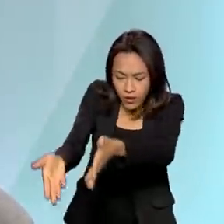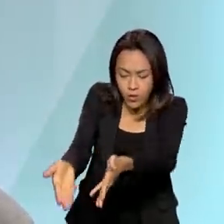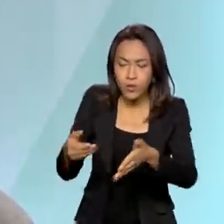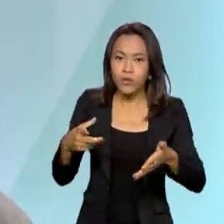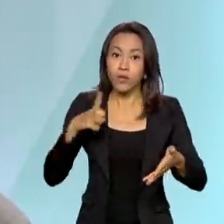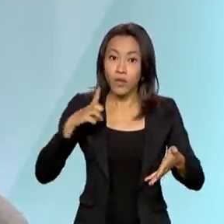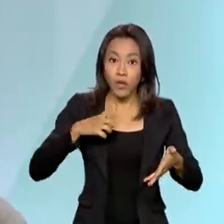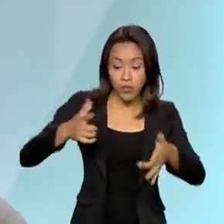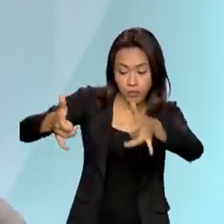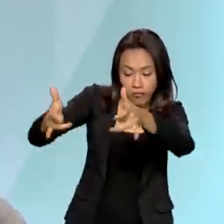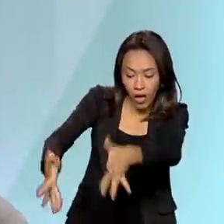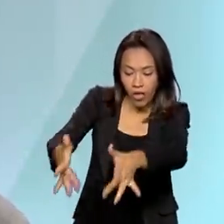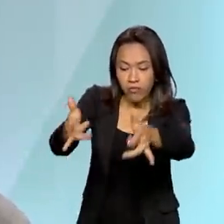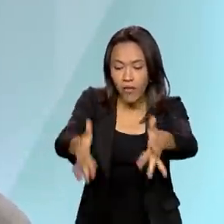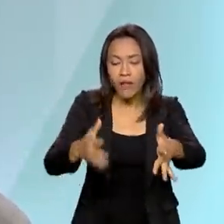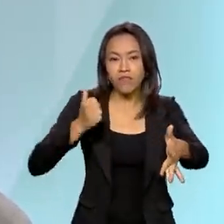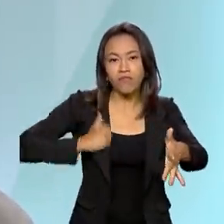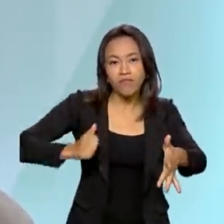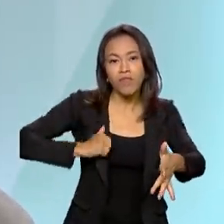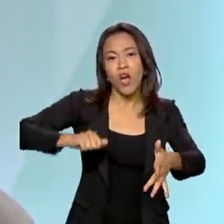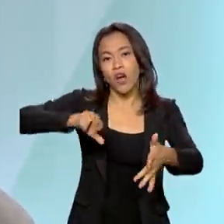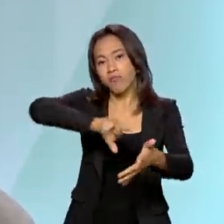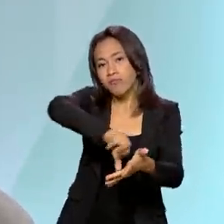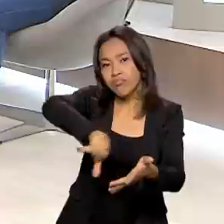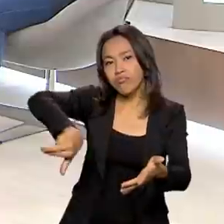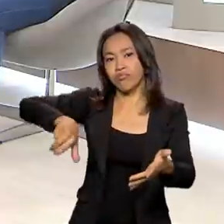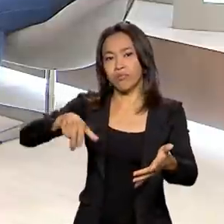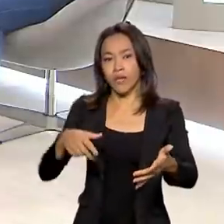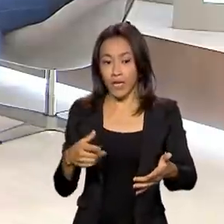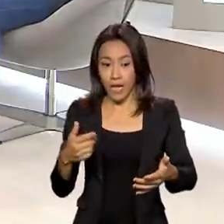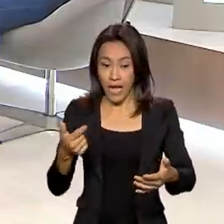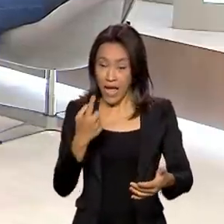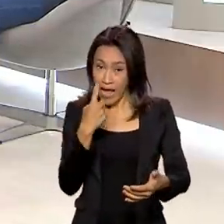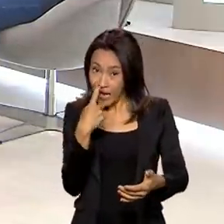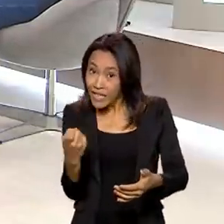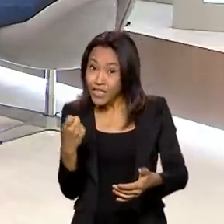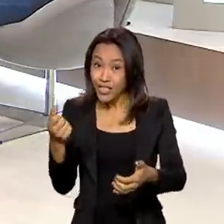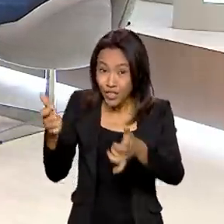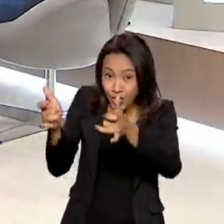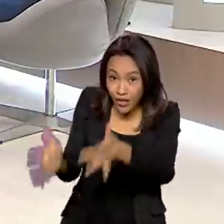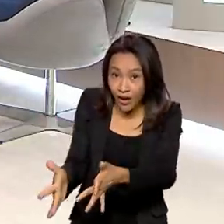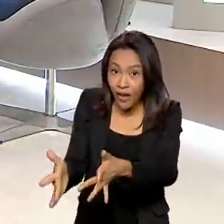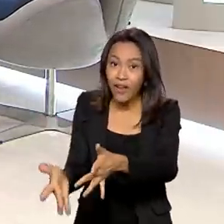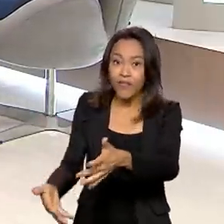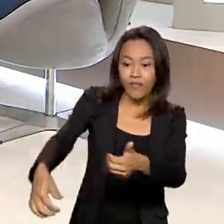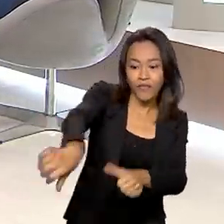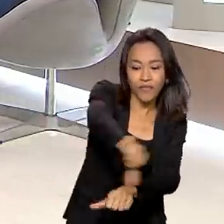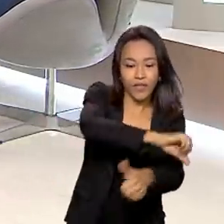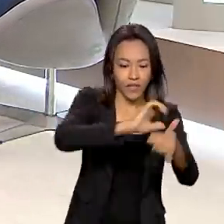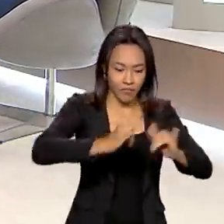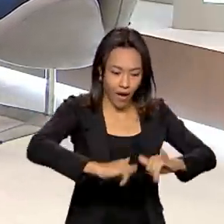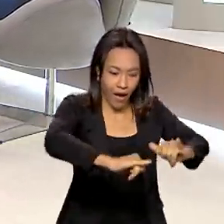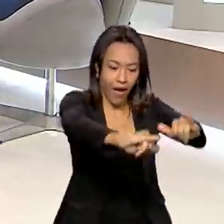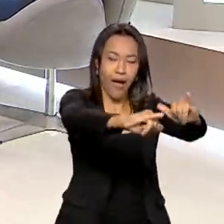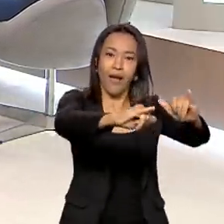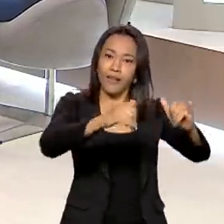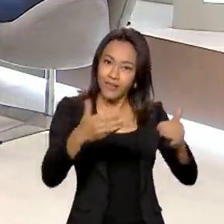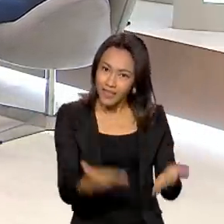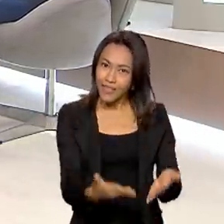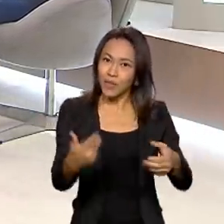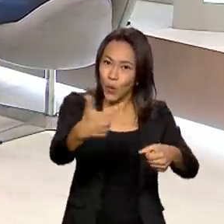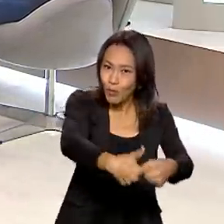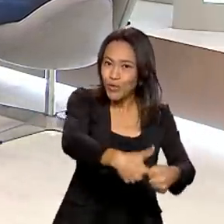temos muito resíduo orgânico, muito lixo orgânico. É lixo virando energia? É lixo virando energia, é lixo virando